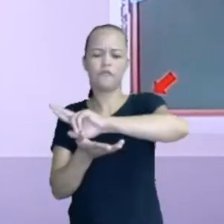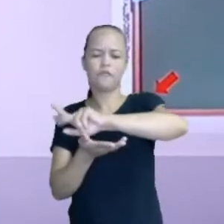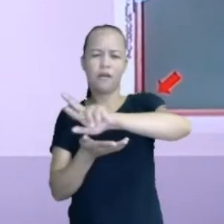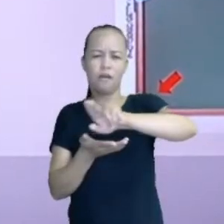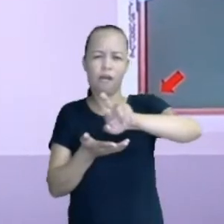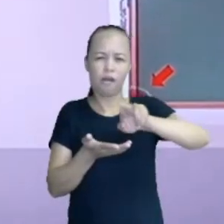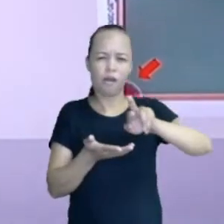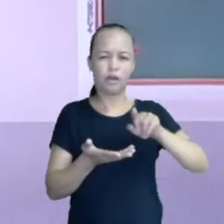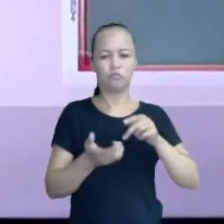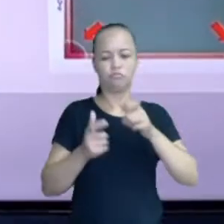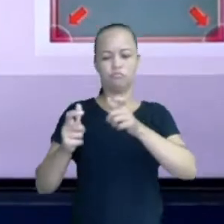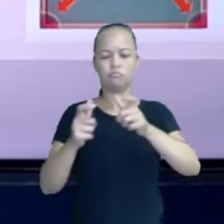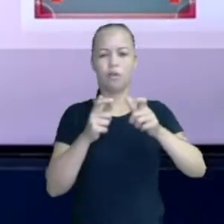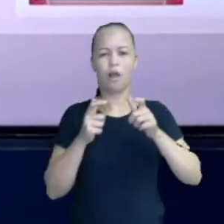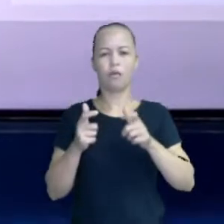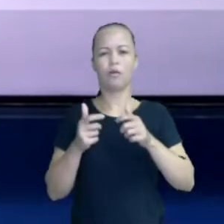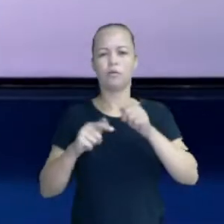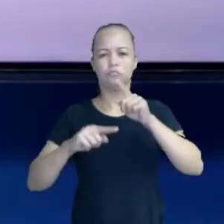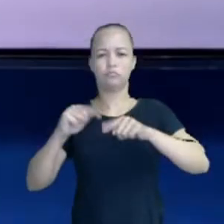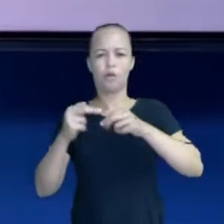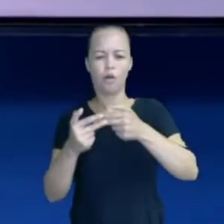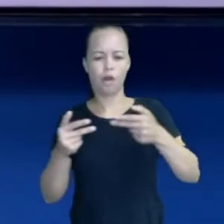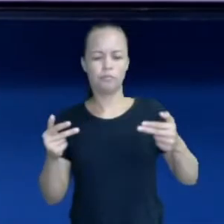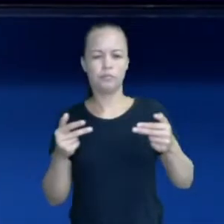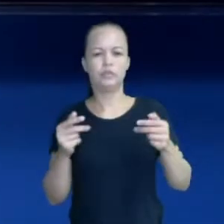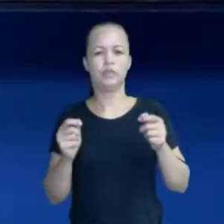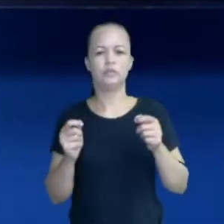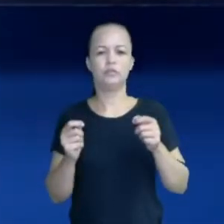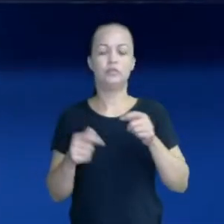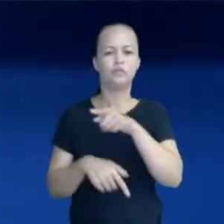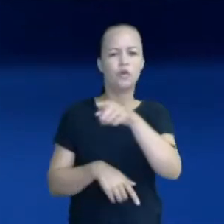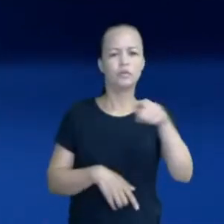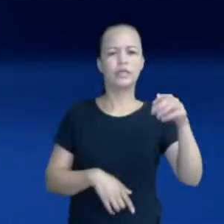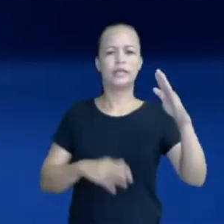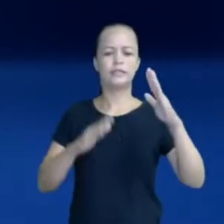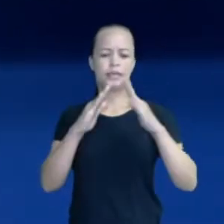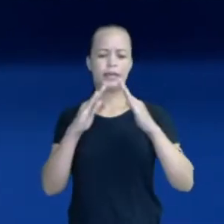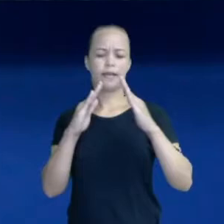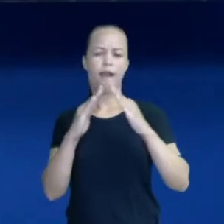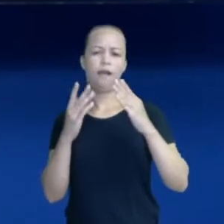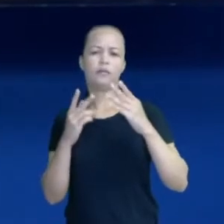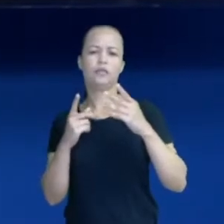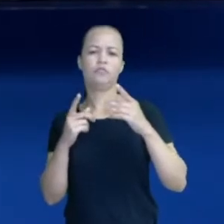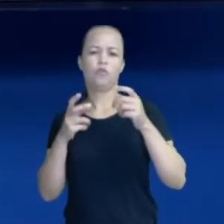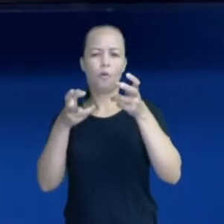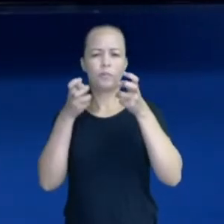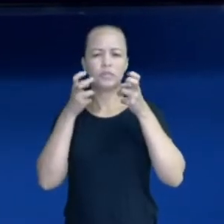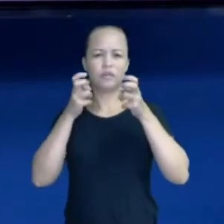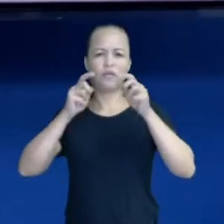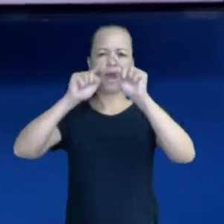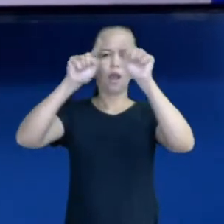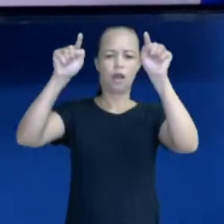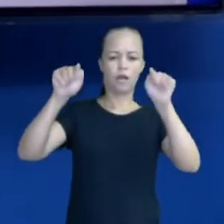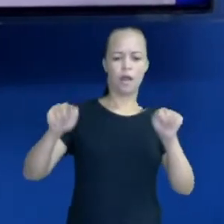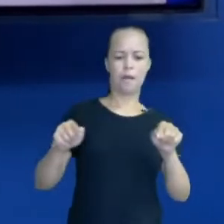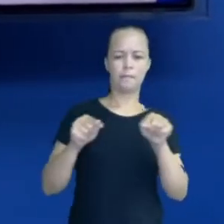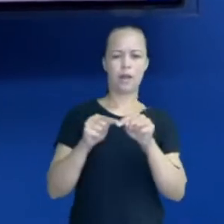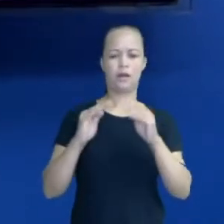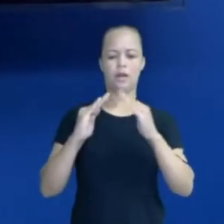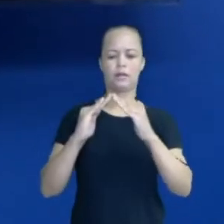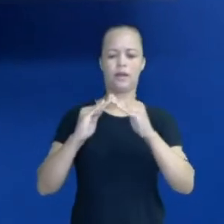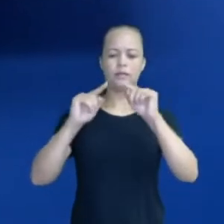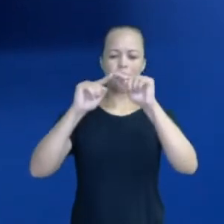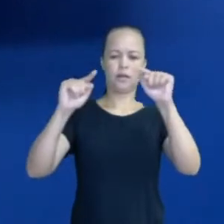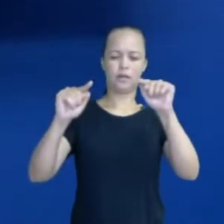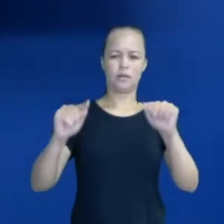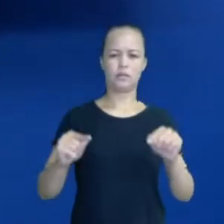vários lugares isso. Se você em casa for observar a parede da sua casa, né? Ali onde dá